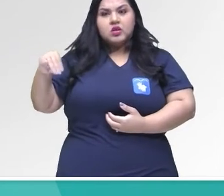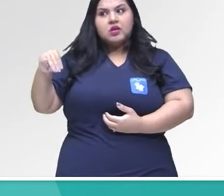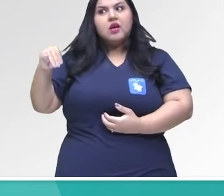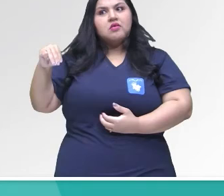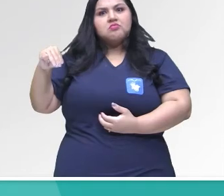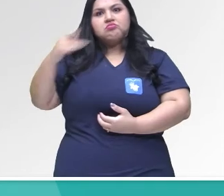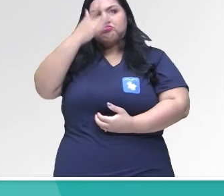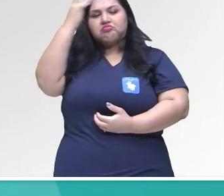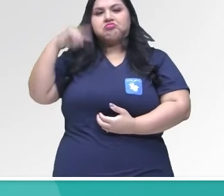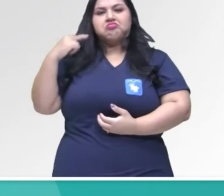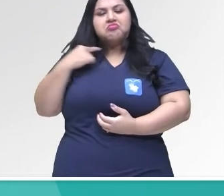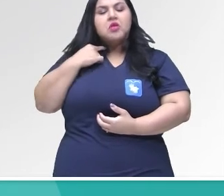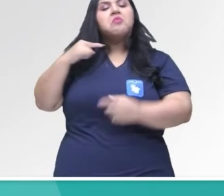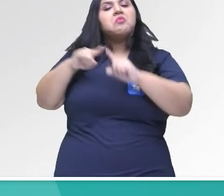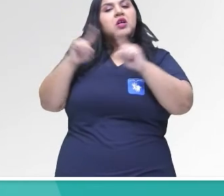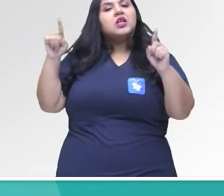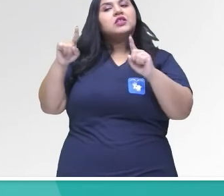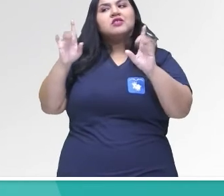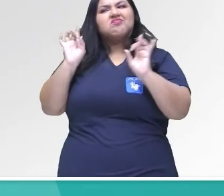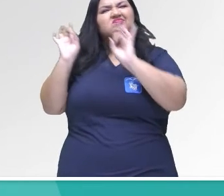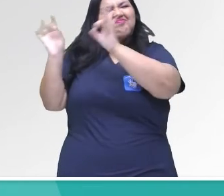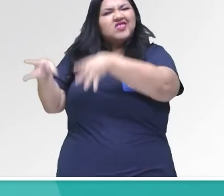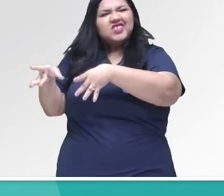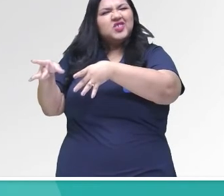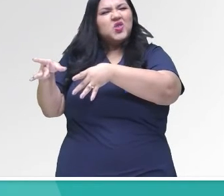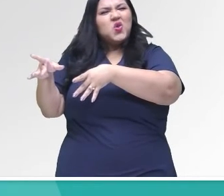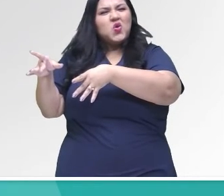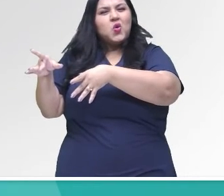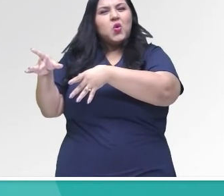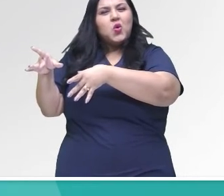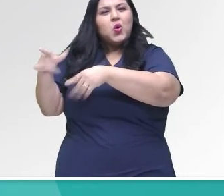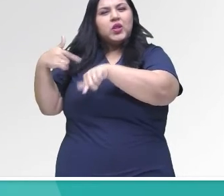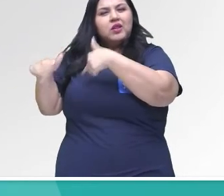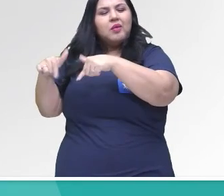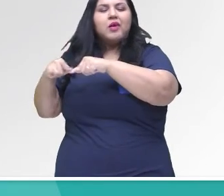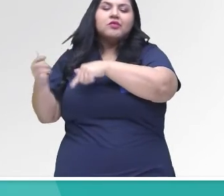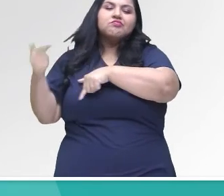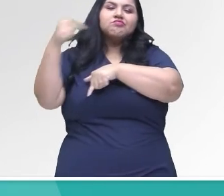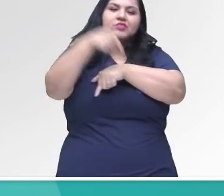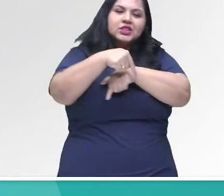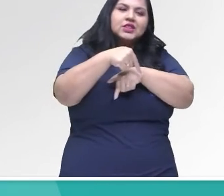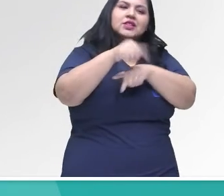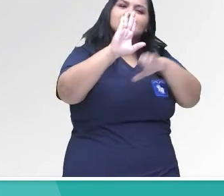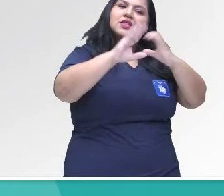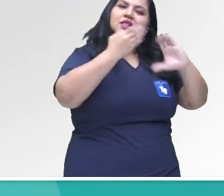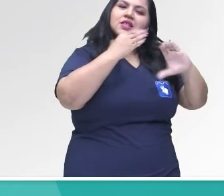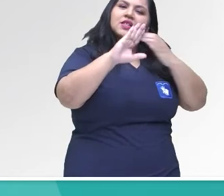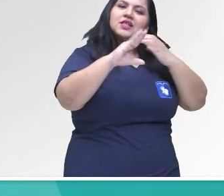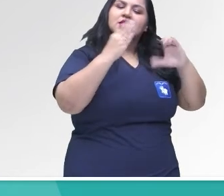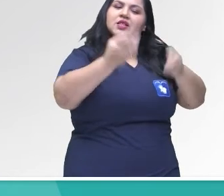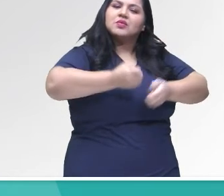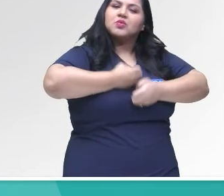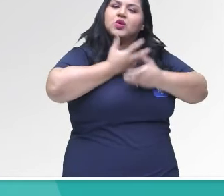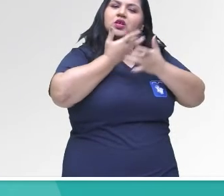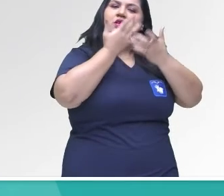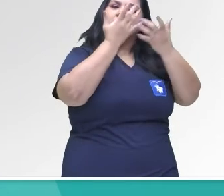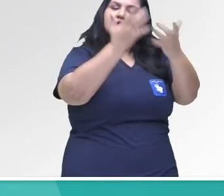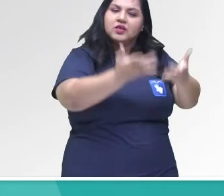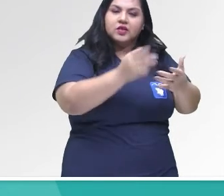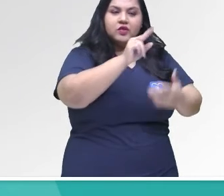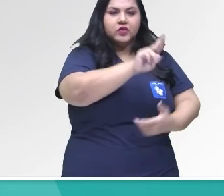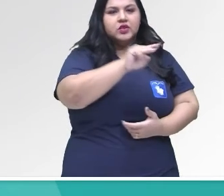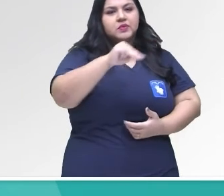carreira de diplomata para justamente ser um cantor da Bossa Nova, e esse poeta, nosso eterno poeta Vinícius de